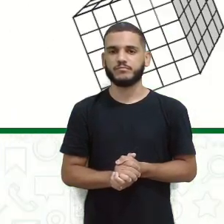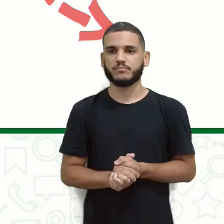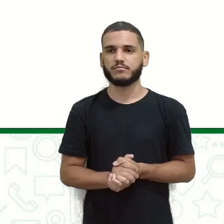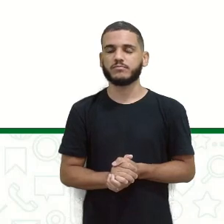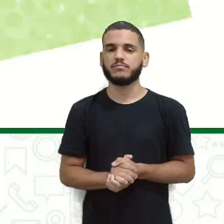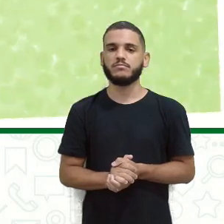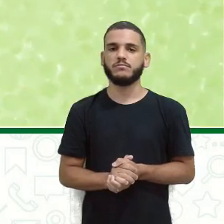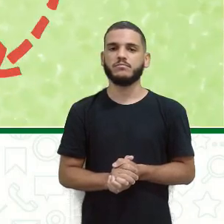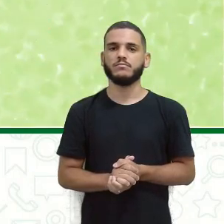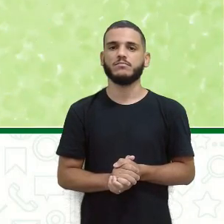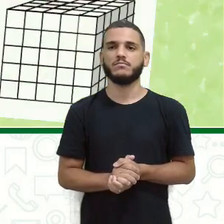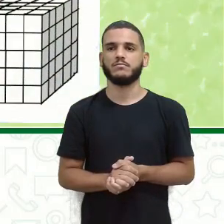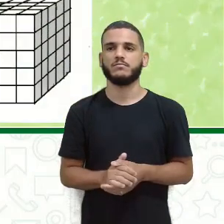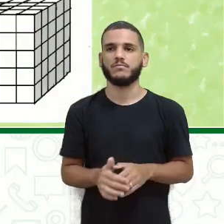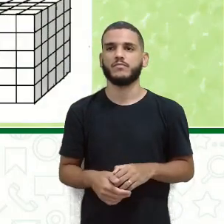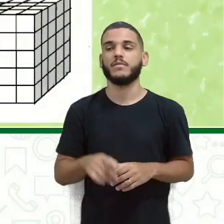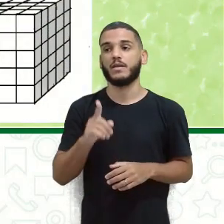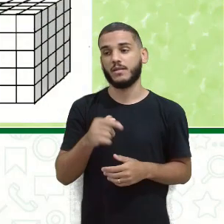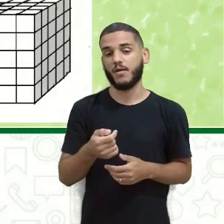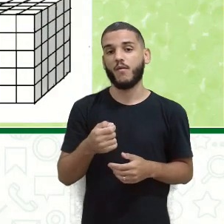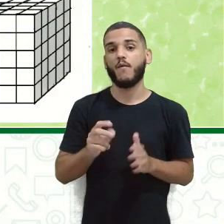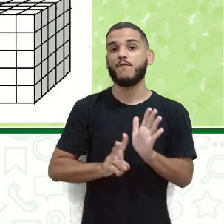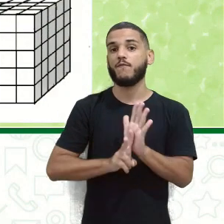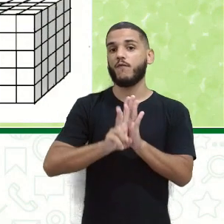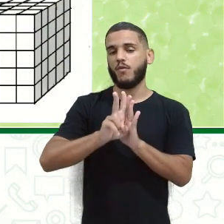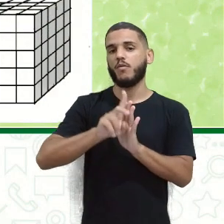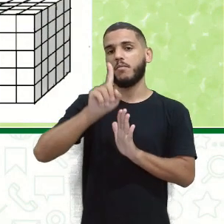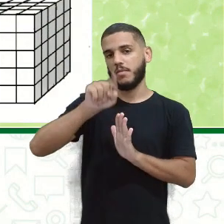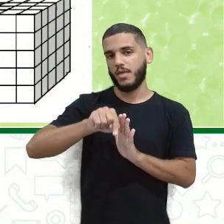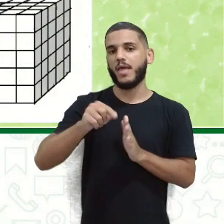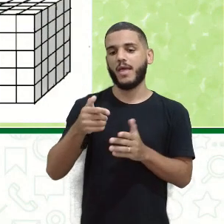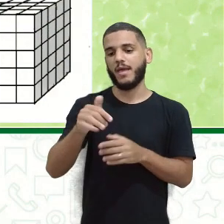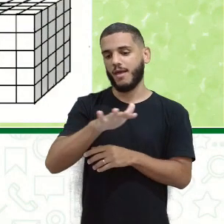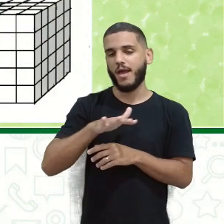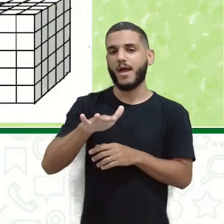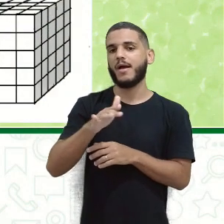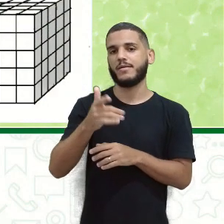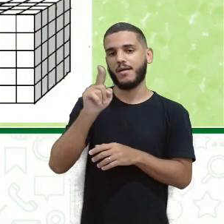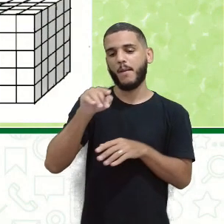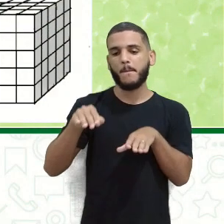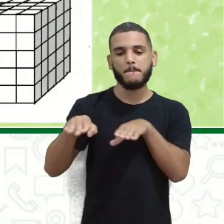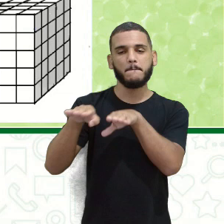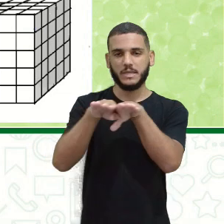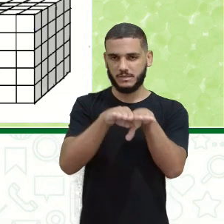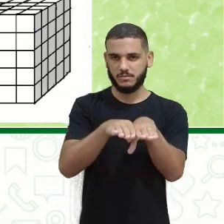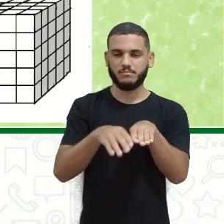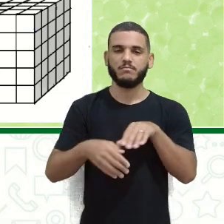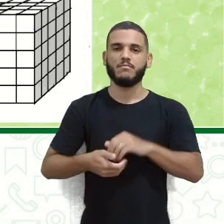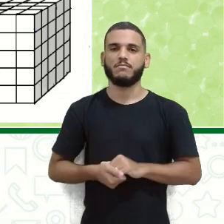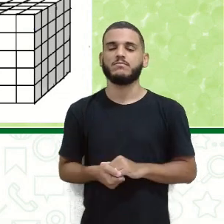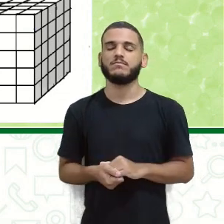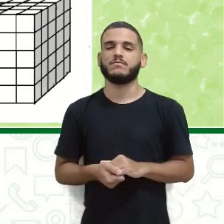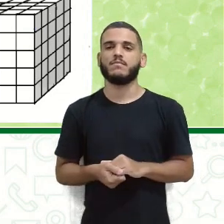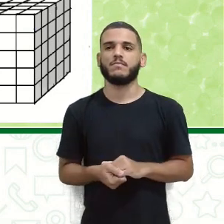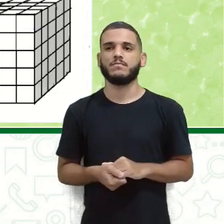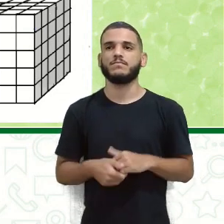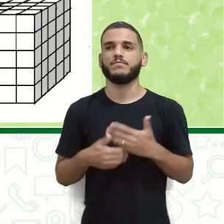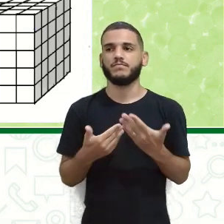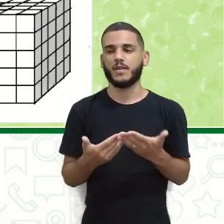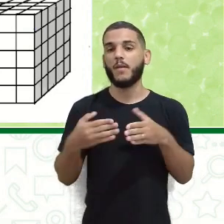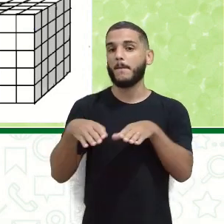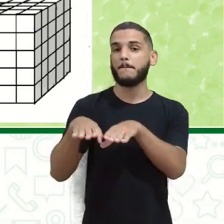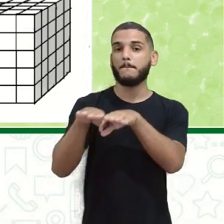seja, volume é esse espaço padrão, tá? Então,